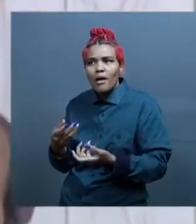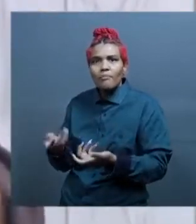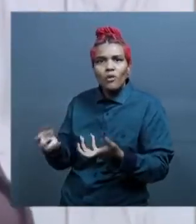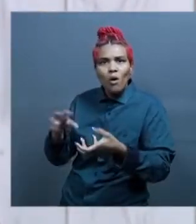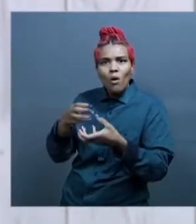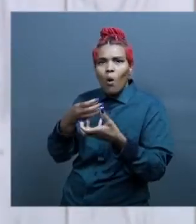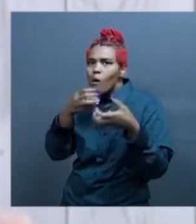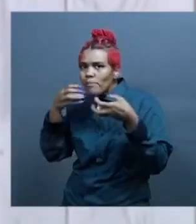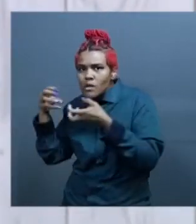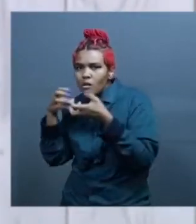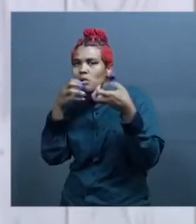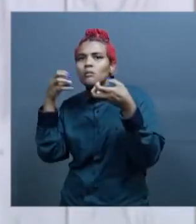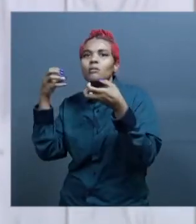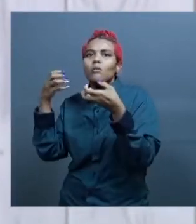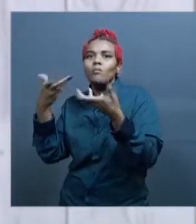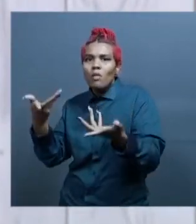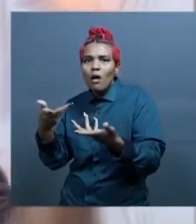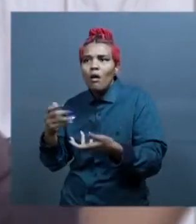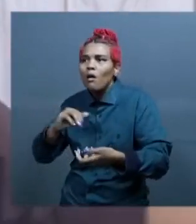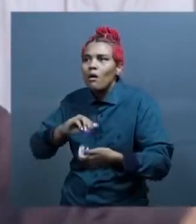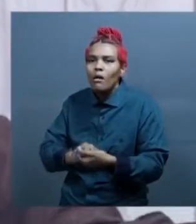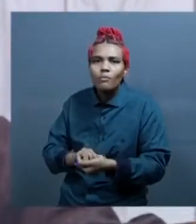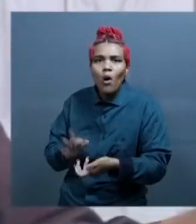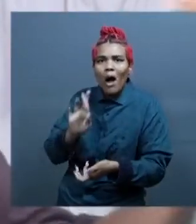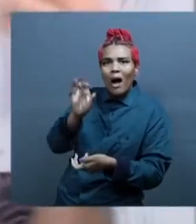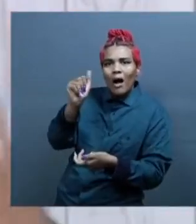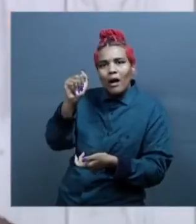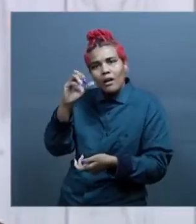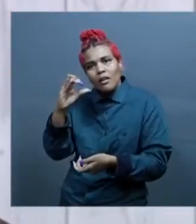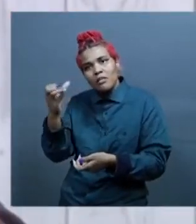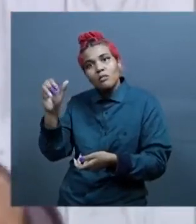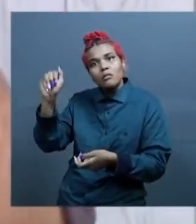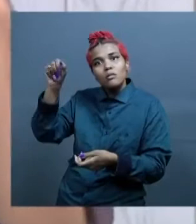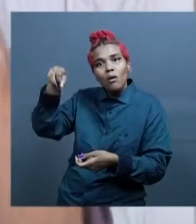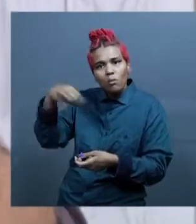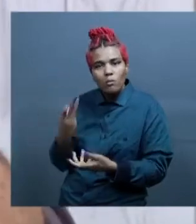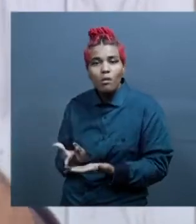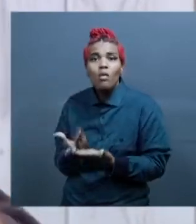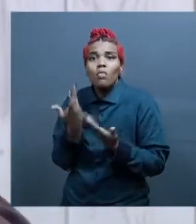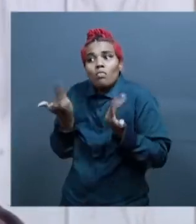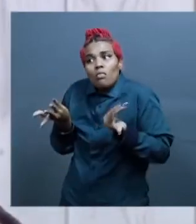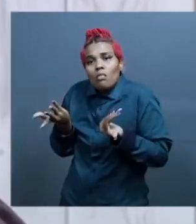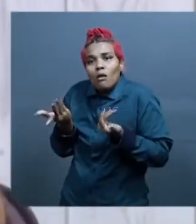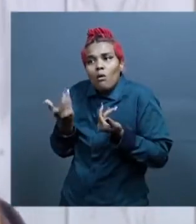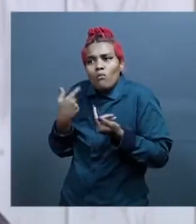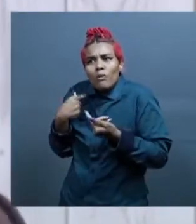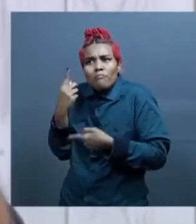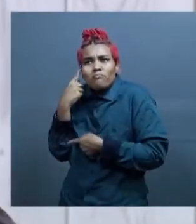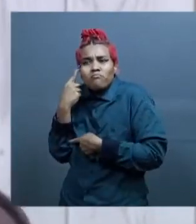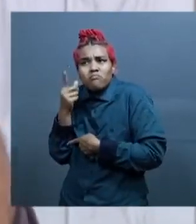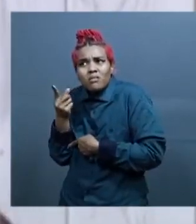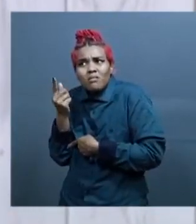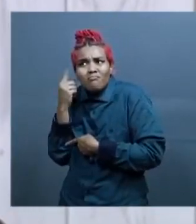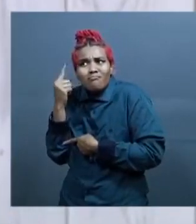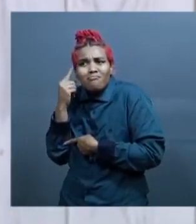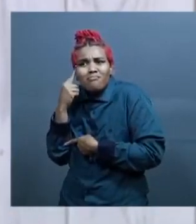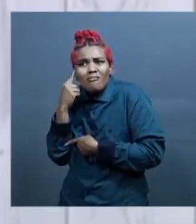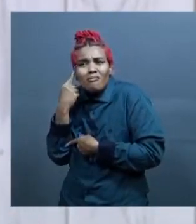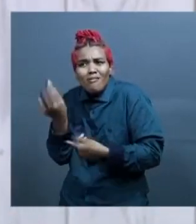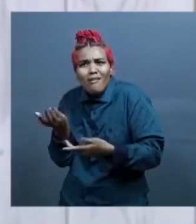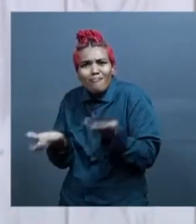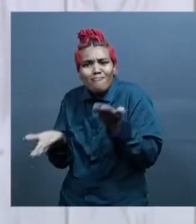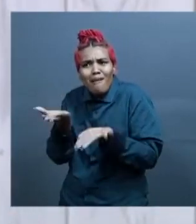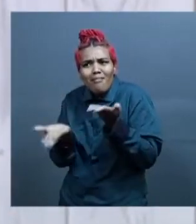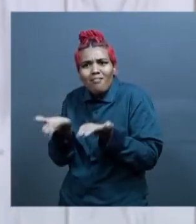arrastão que é produzido com outro vegetal produzido pela cana então nós temos que fazer a conta dentro desse balanço de